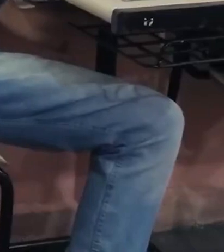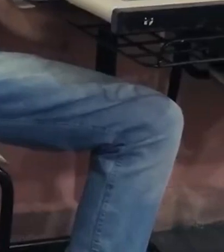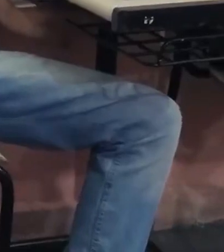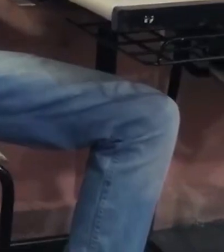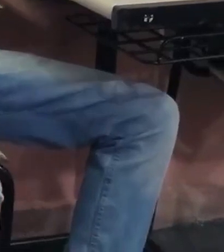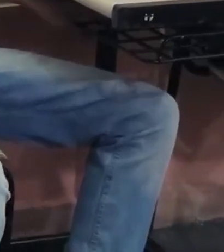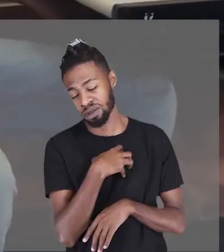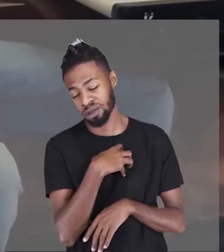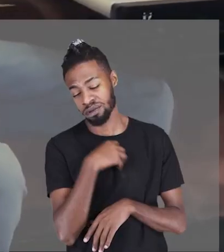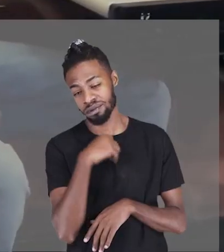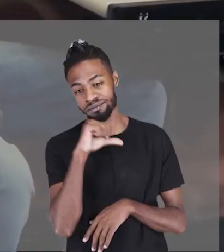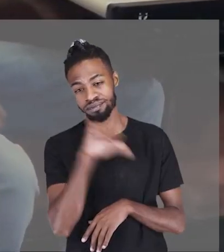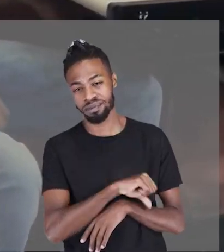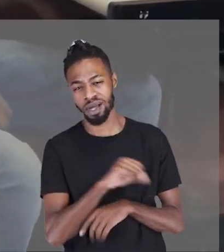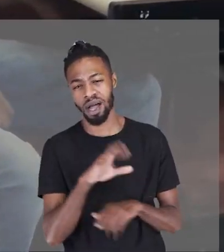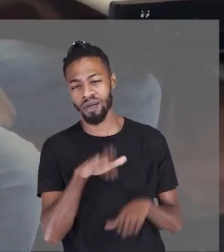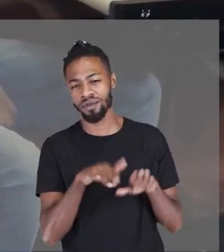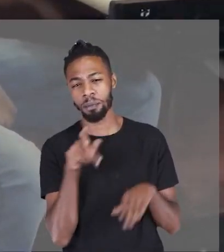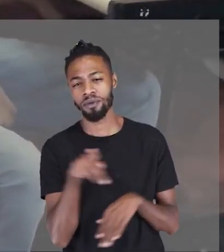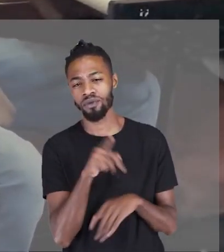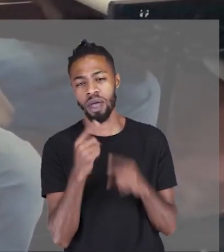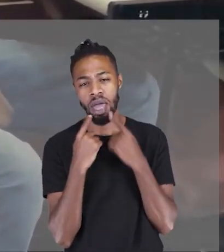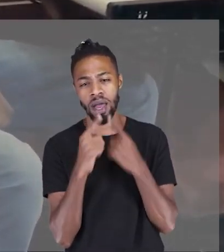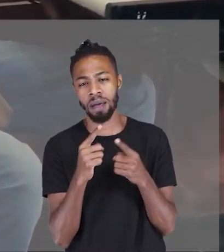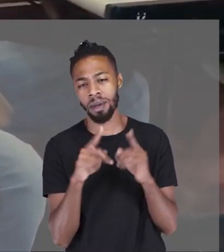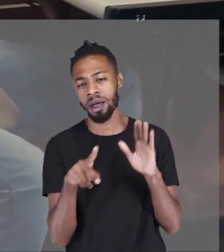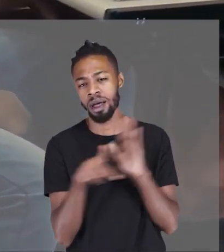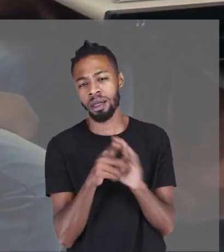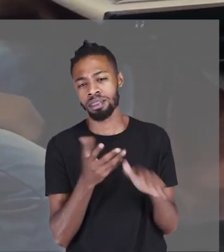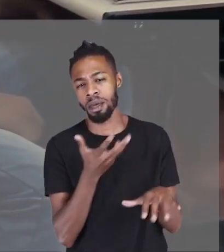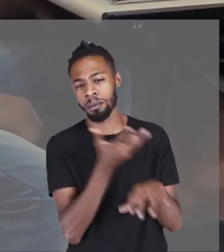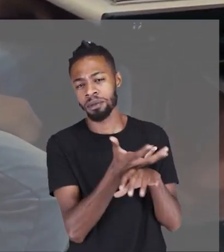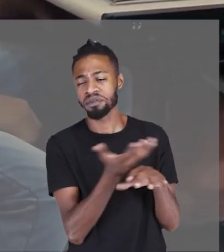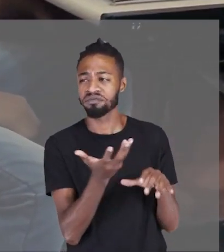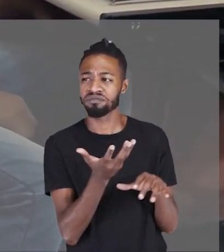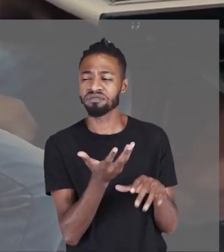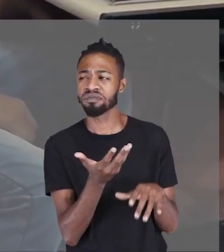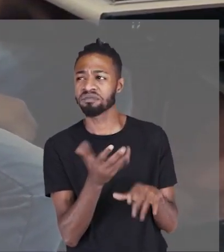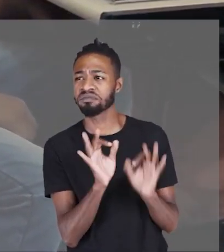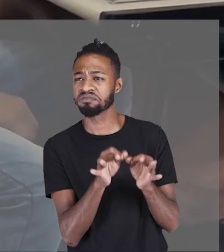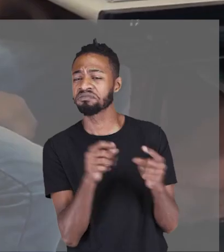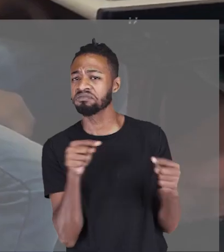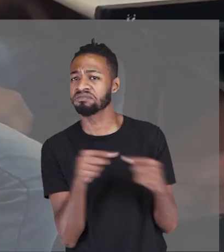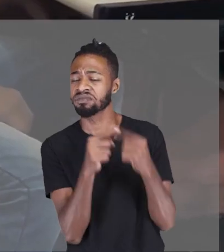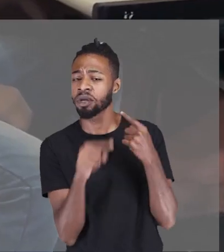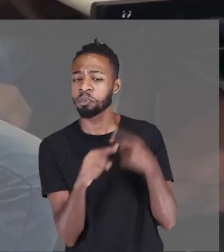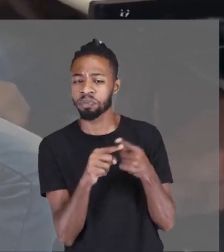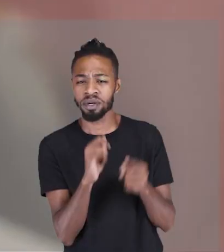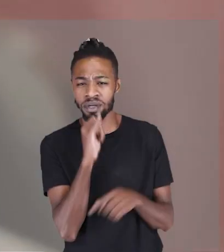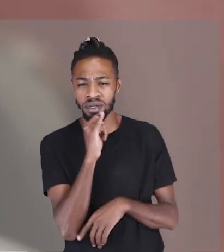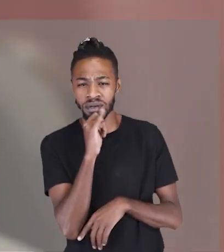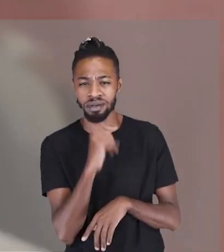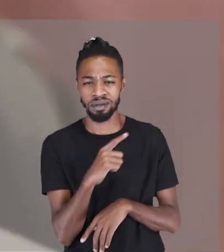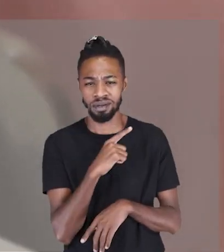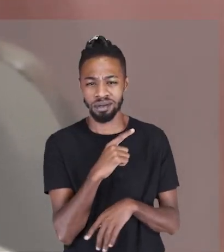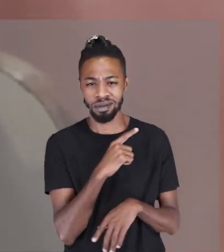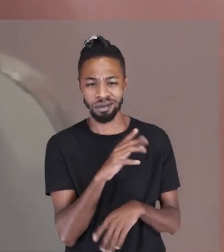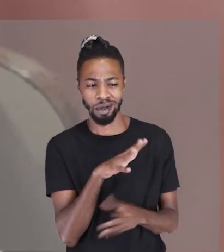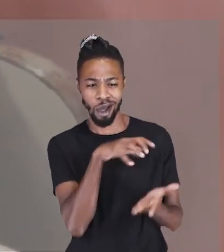a comunidade acadêmica. E normalmente os professores reclamam muito da indisciplina, né? E faz